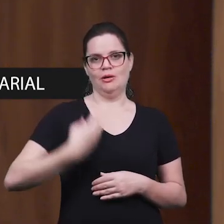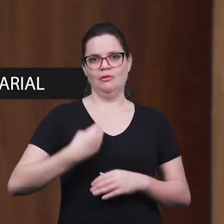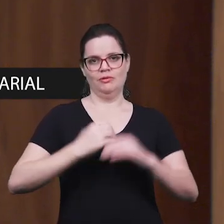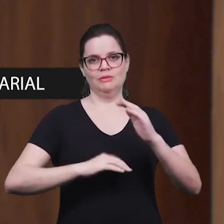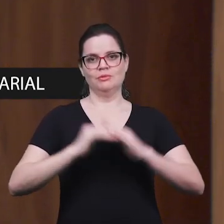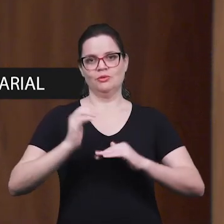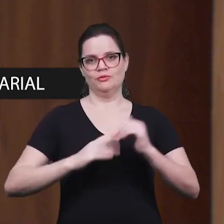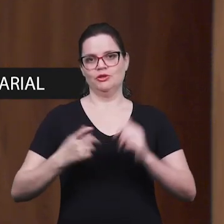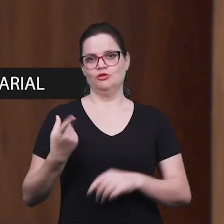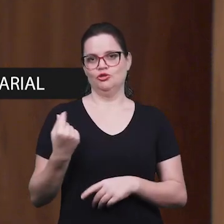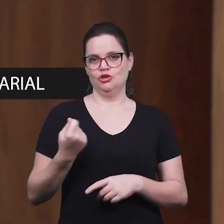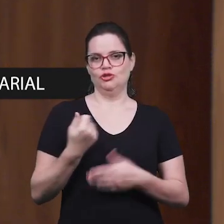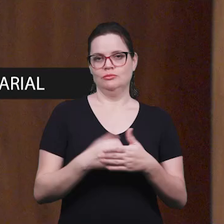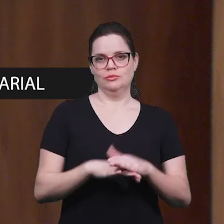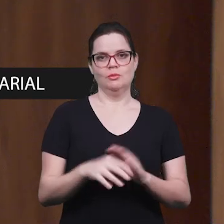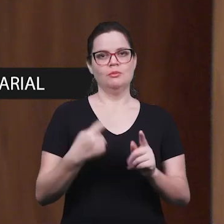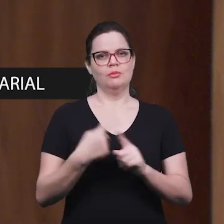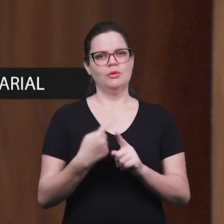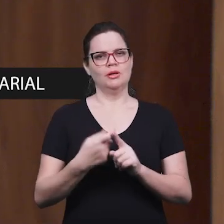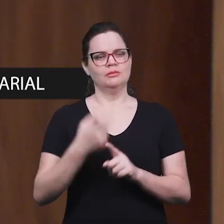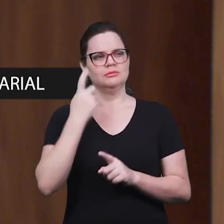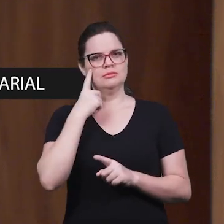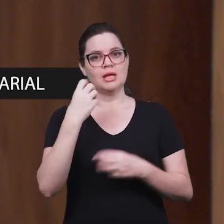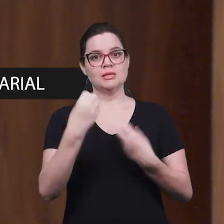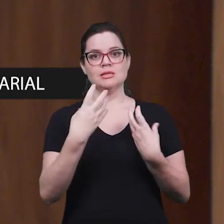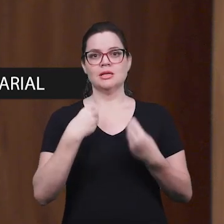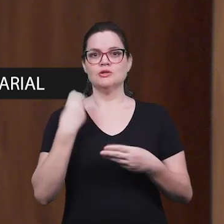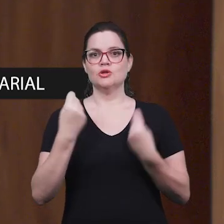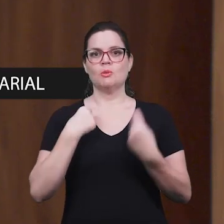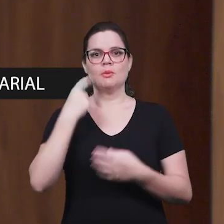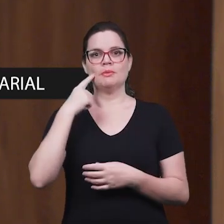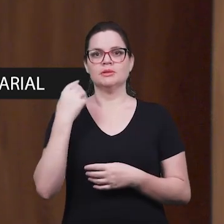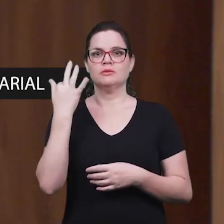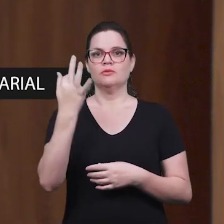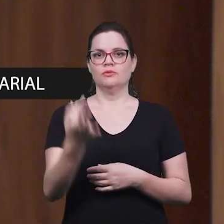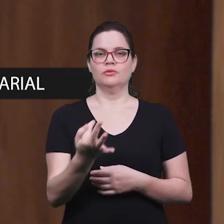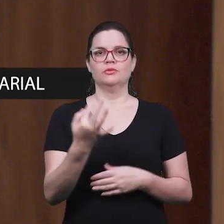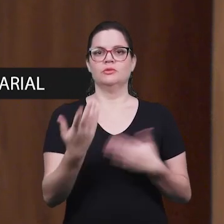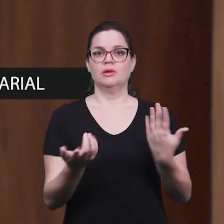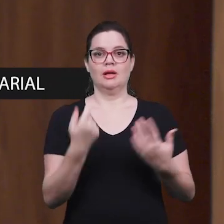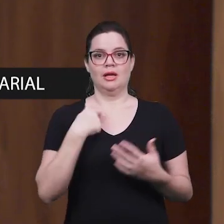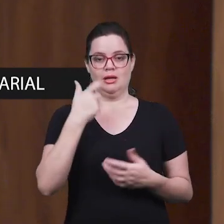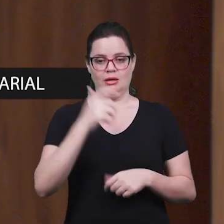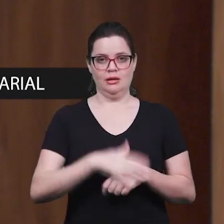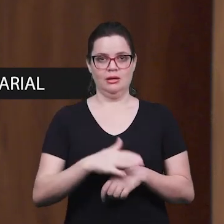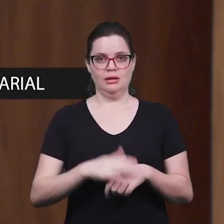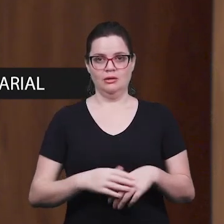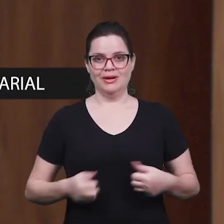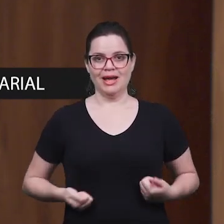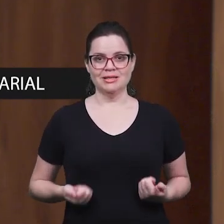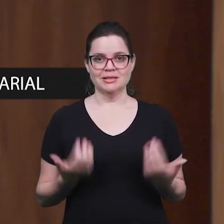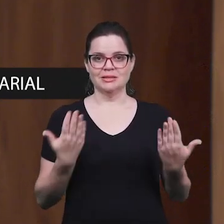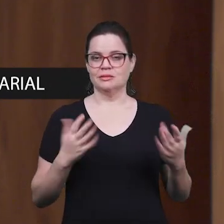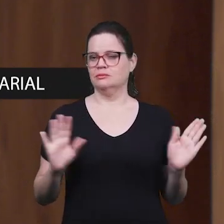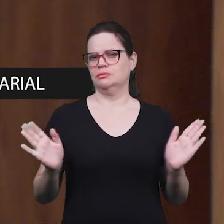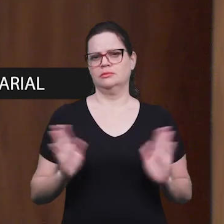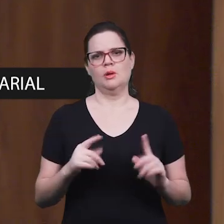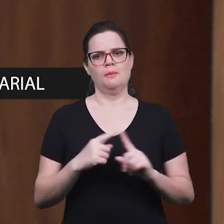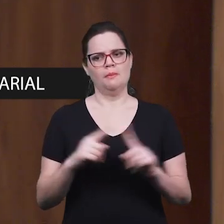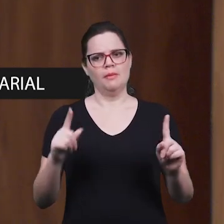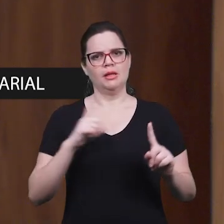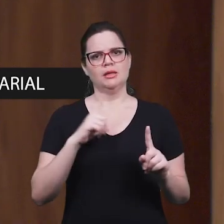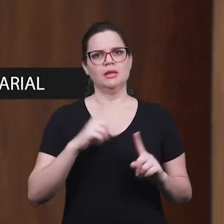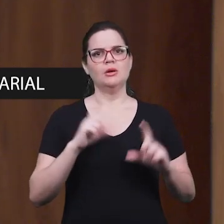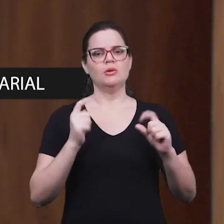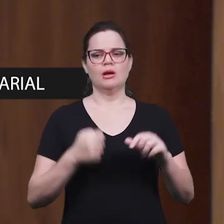ensina muito essa parte de você pensar lá na frente e no lugar de gerar despesas, gerar